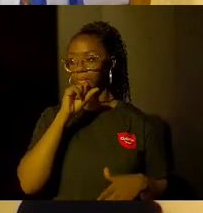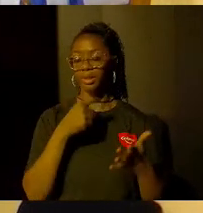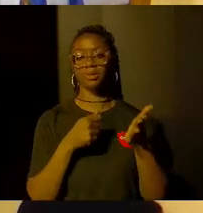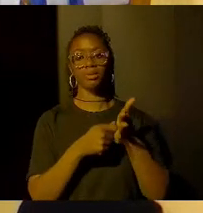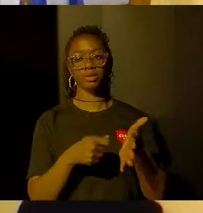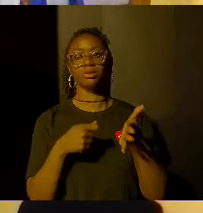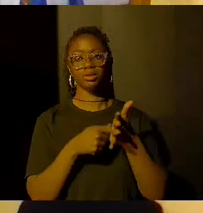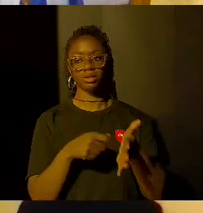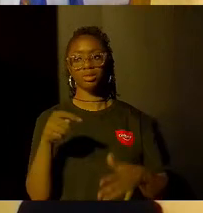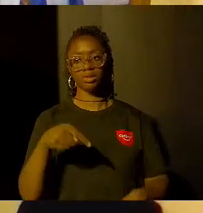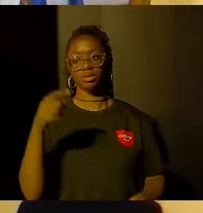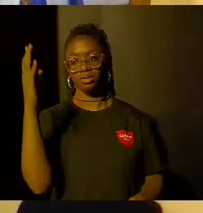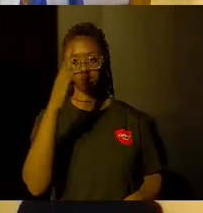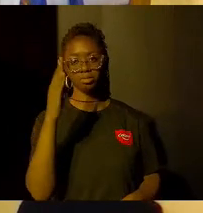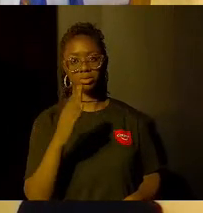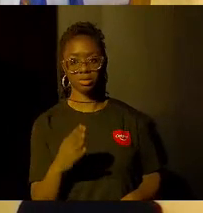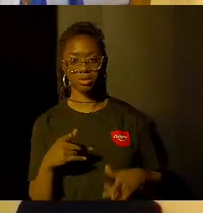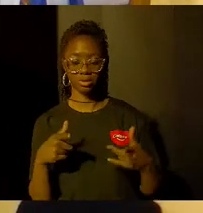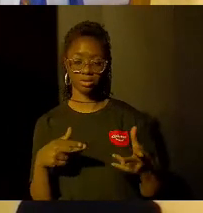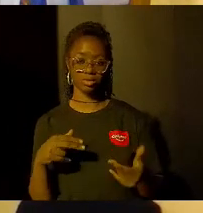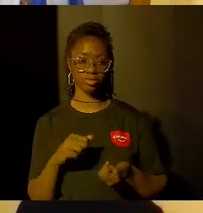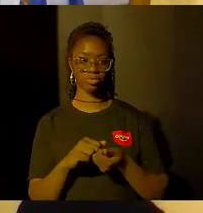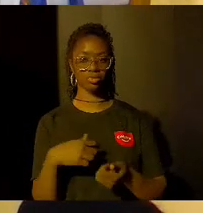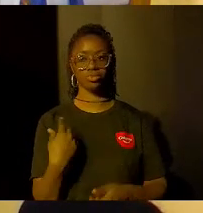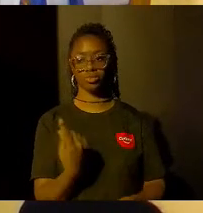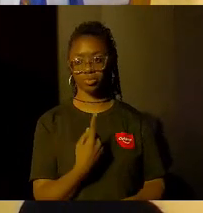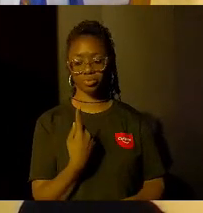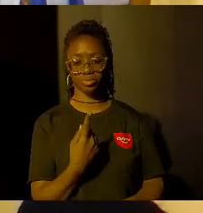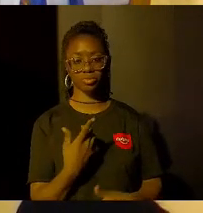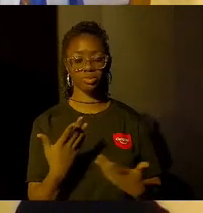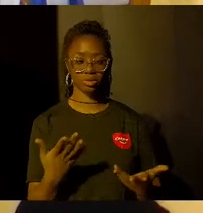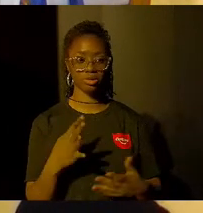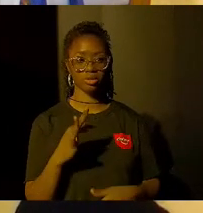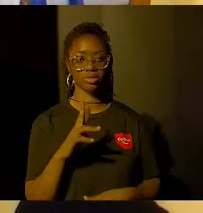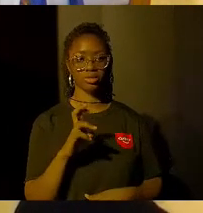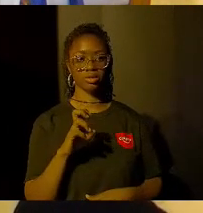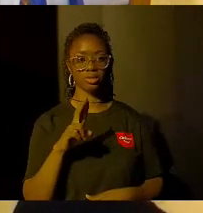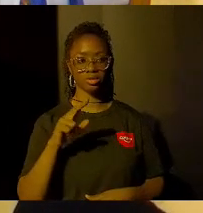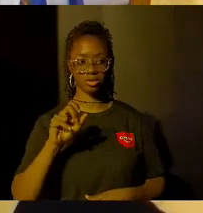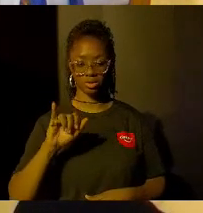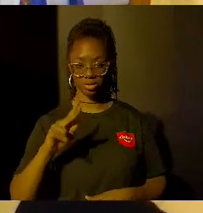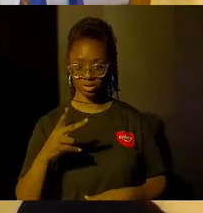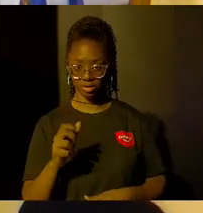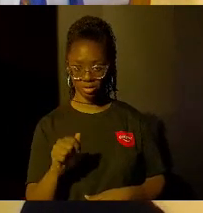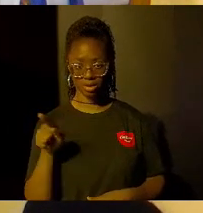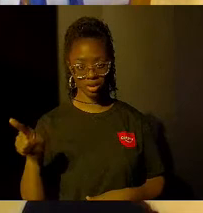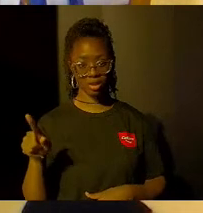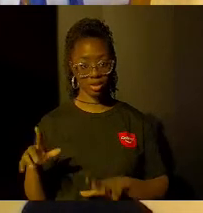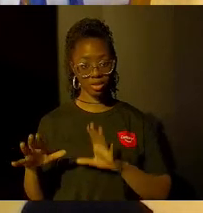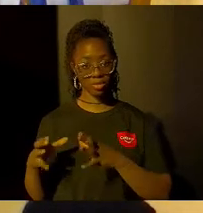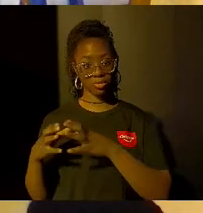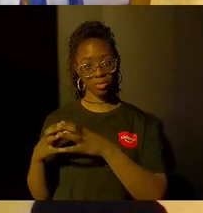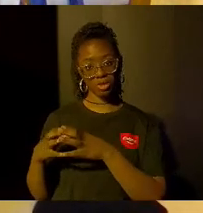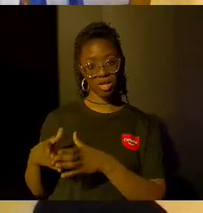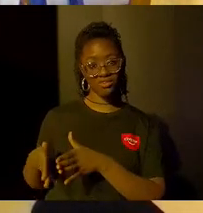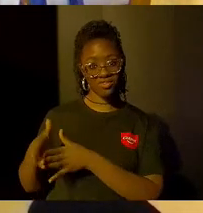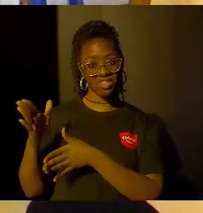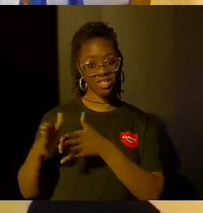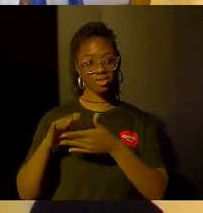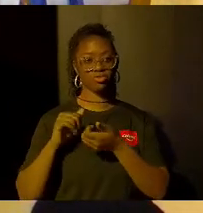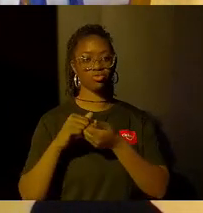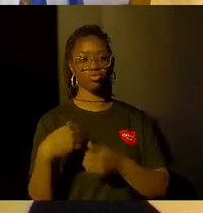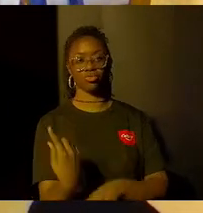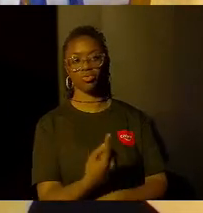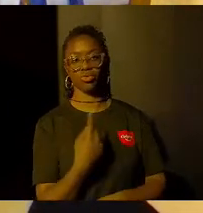e é assim que elas estão comigo a Terezinha hoje em dia ela é do grupo ela era companhia do sal a Terezinha viaja com a